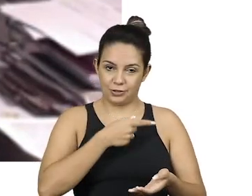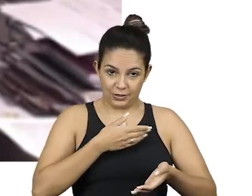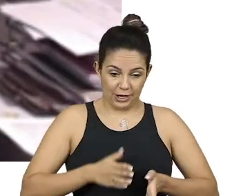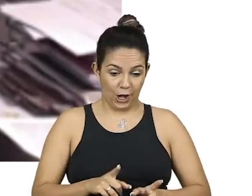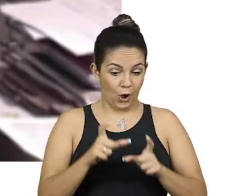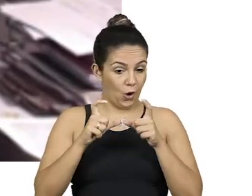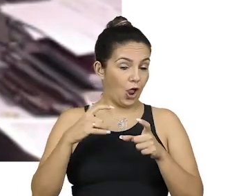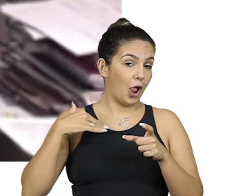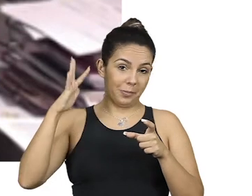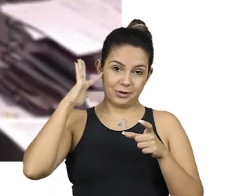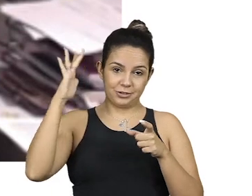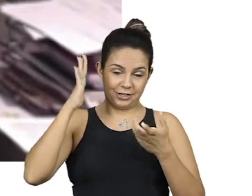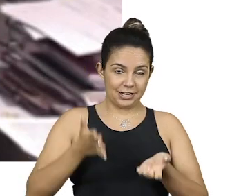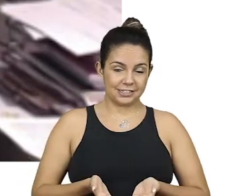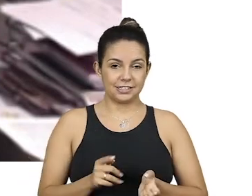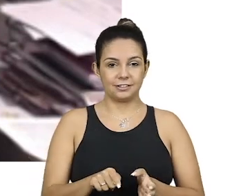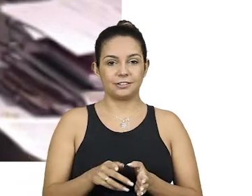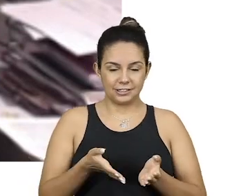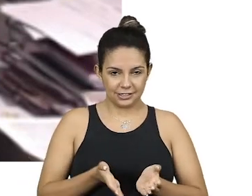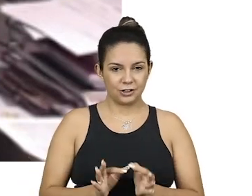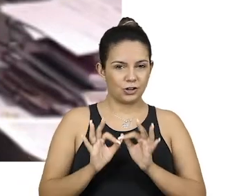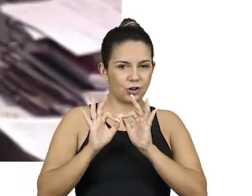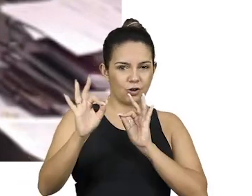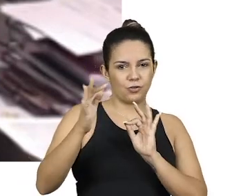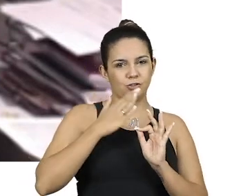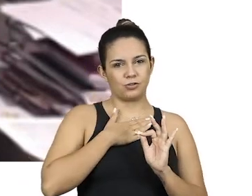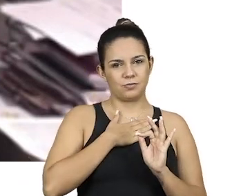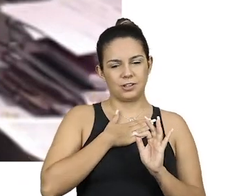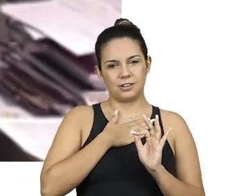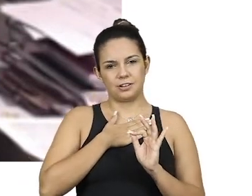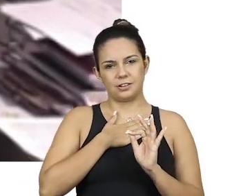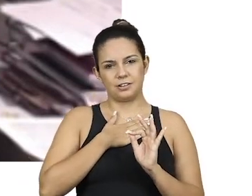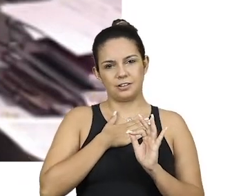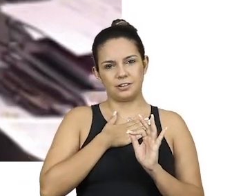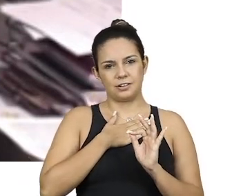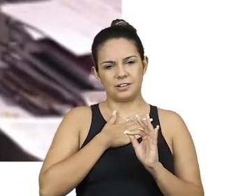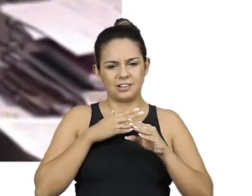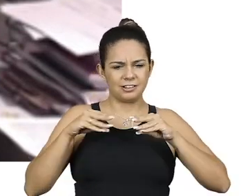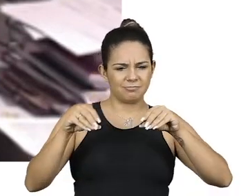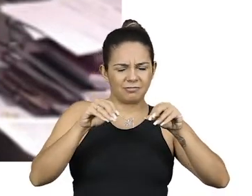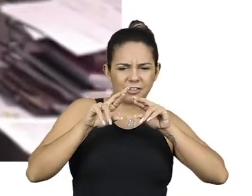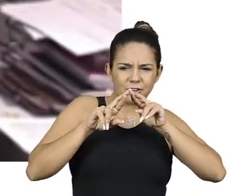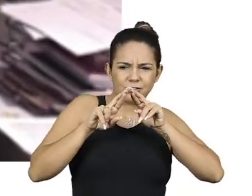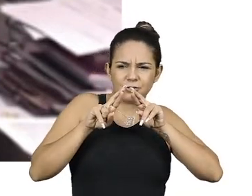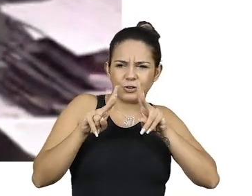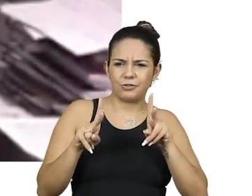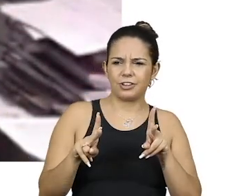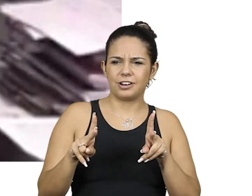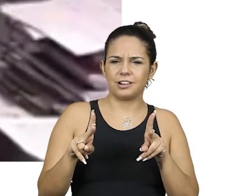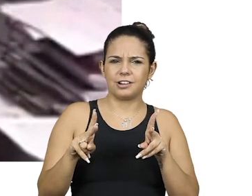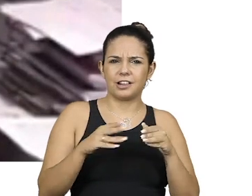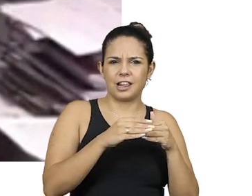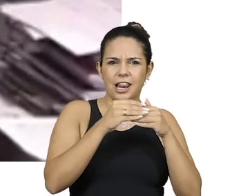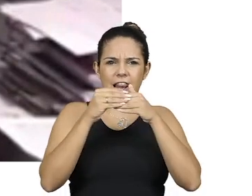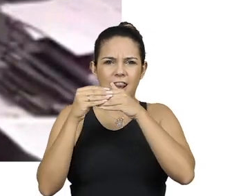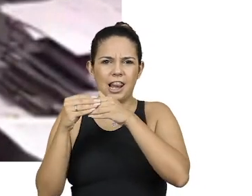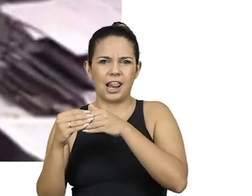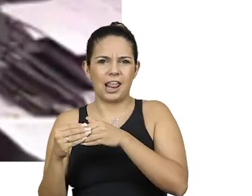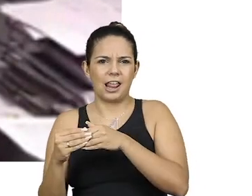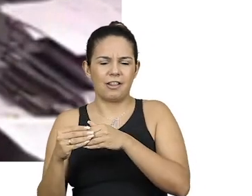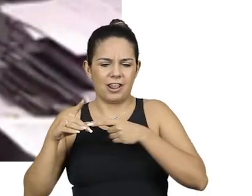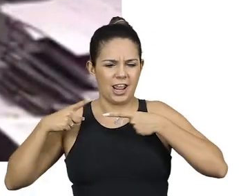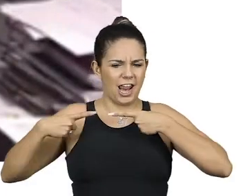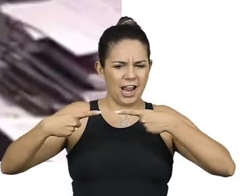Nasci nesse lugar, nasci longe de mim, em terra estranha, levada por um hálito